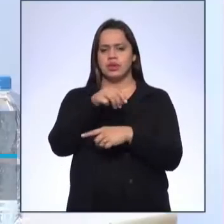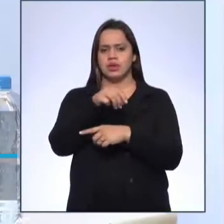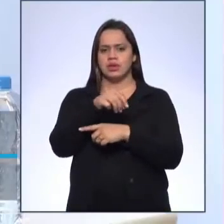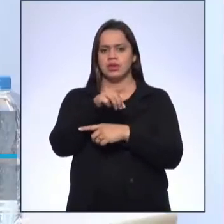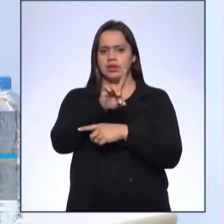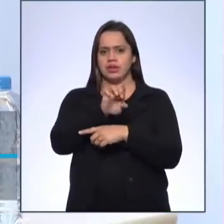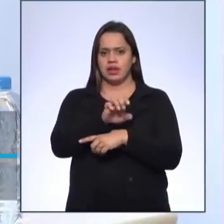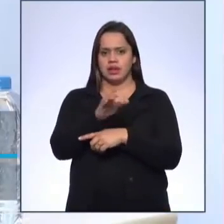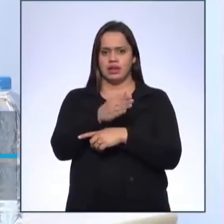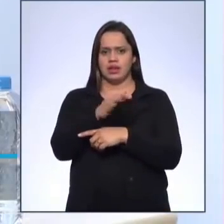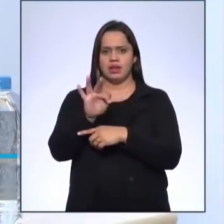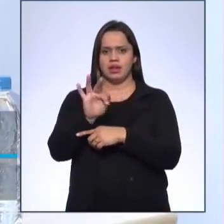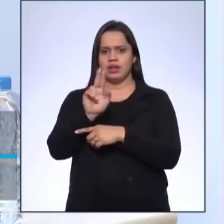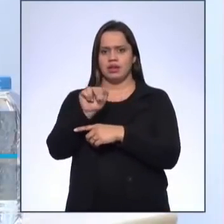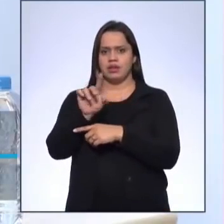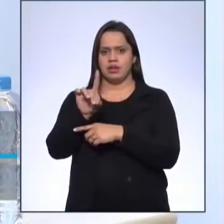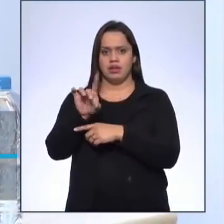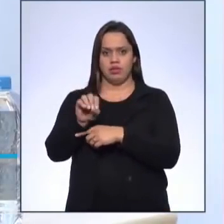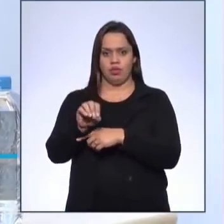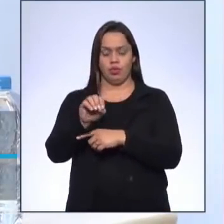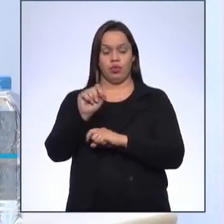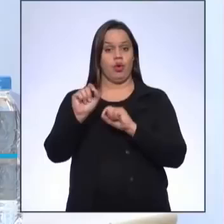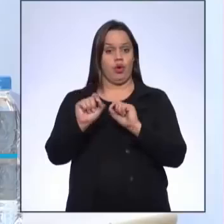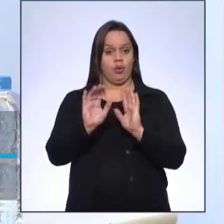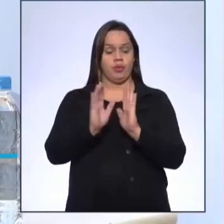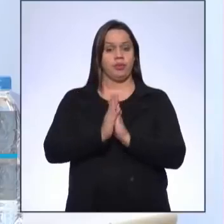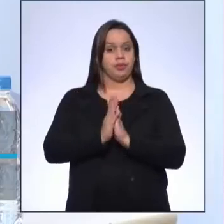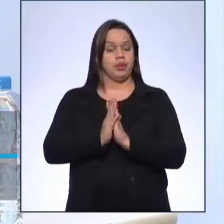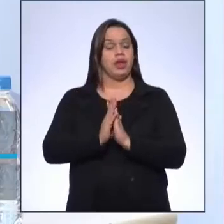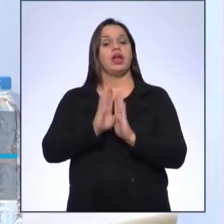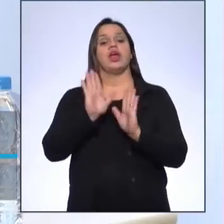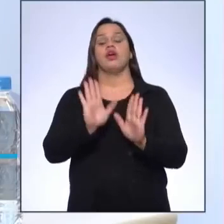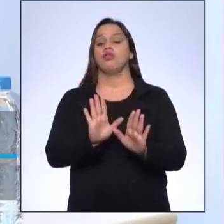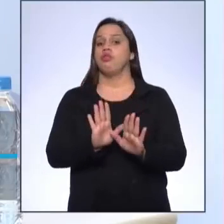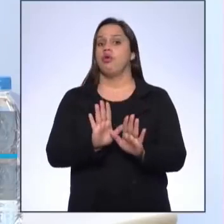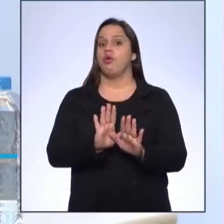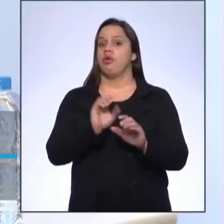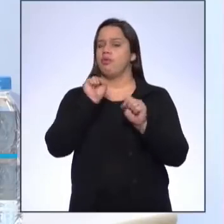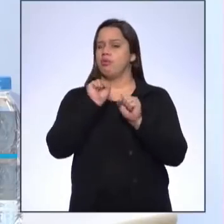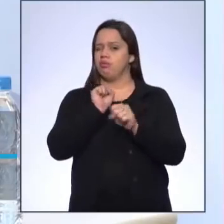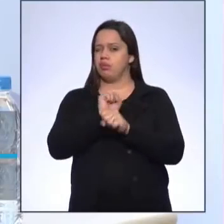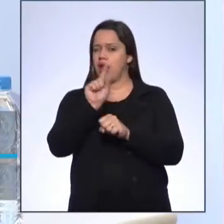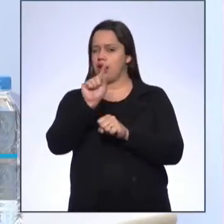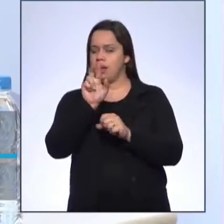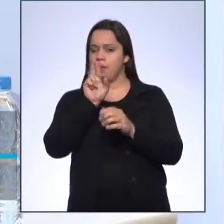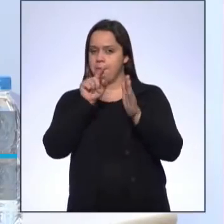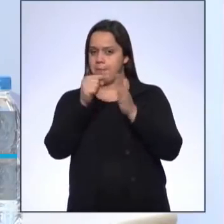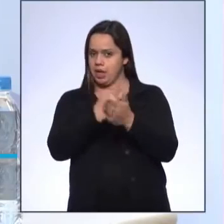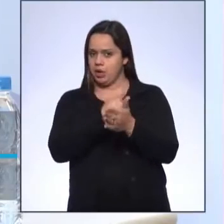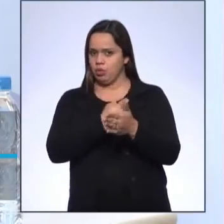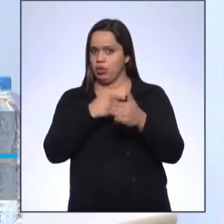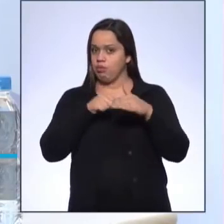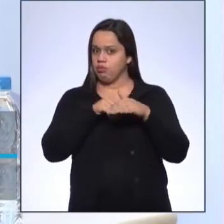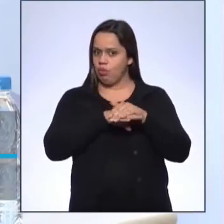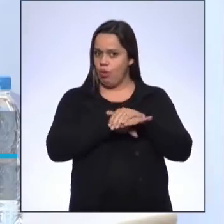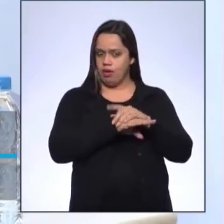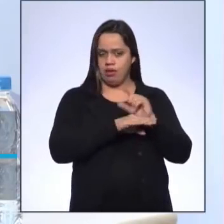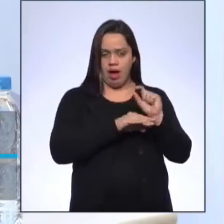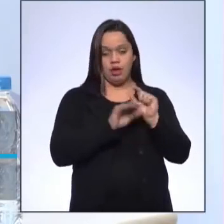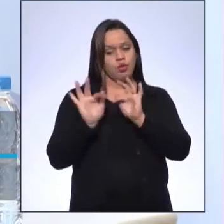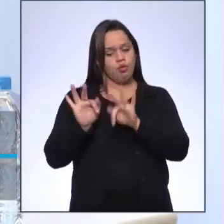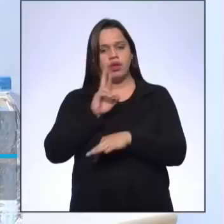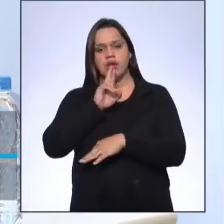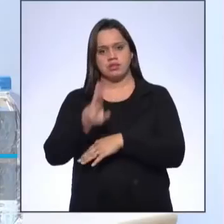Bom, pessoal, eu vou guardar essa pergunta para a professora Márcia responder mais no final. E eu vou continuar com a trilha sonora